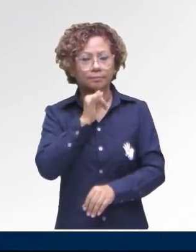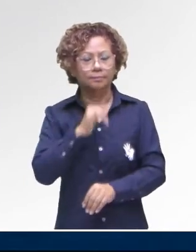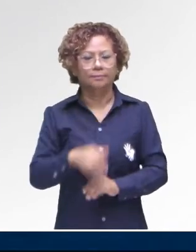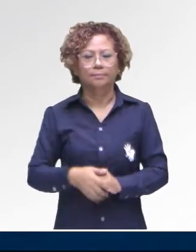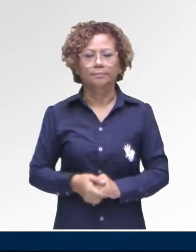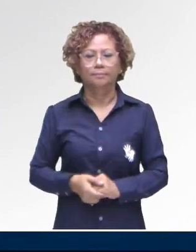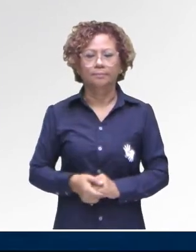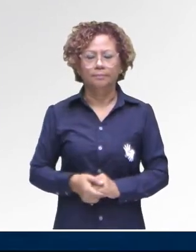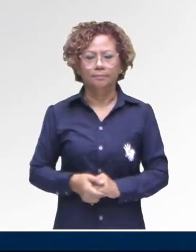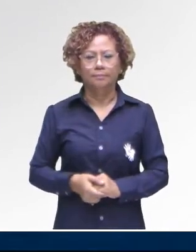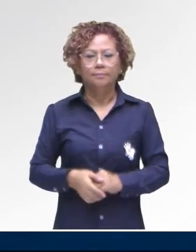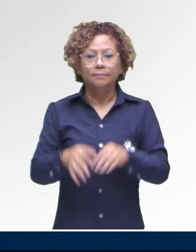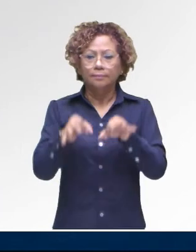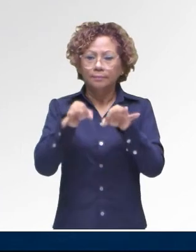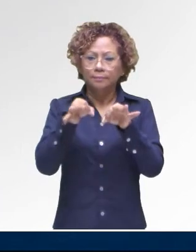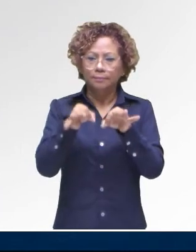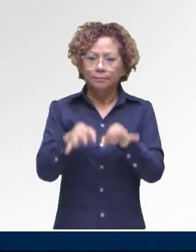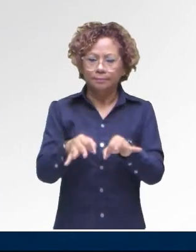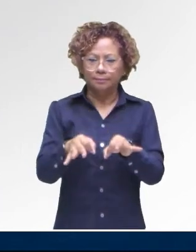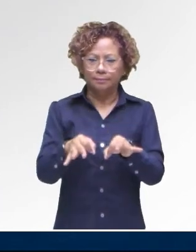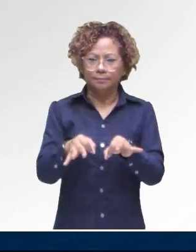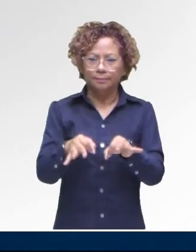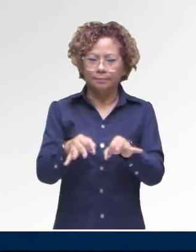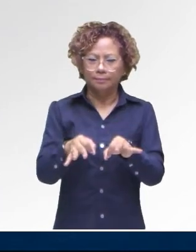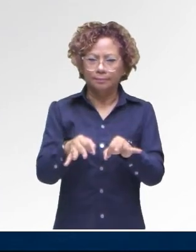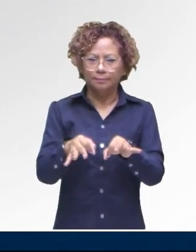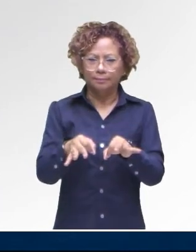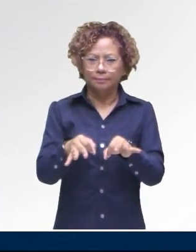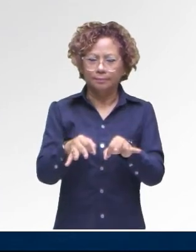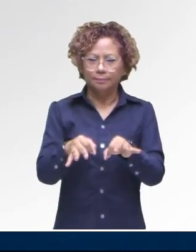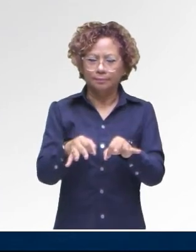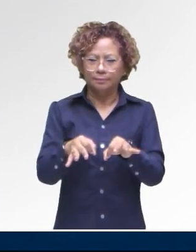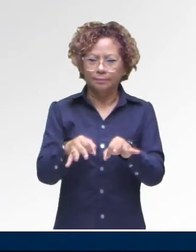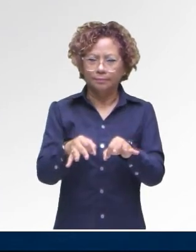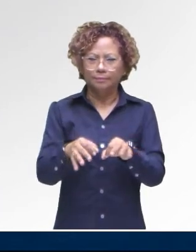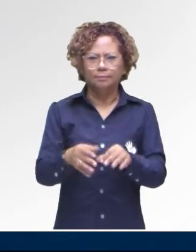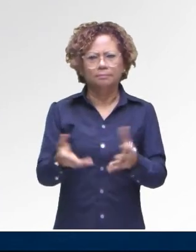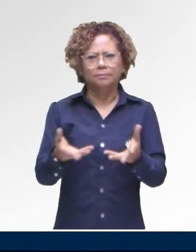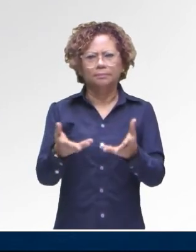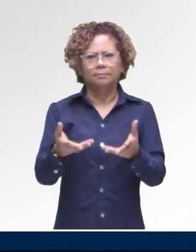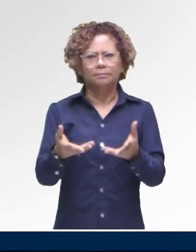que é correto afirmar. E aqui está pedindo, ó, é falso